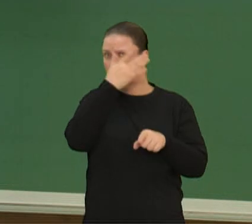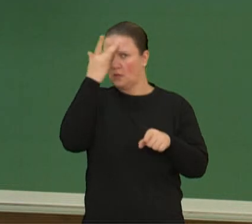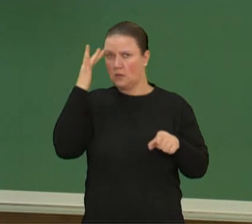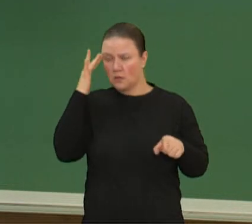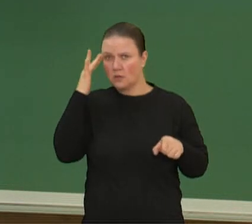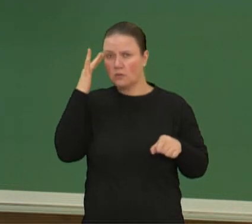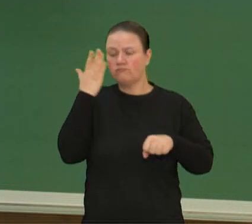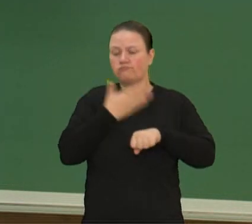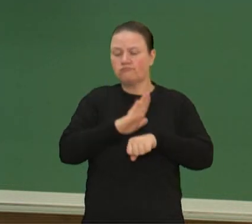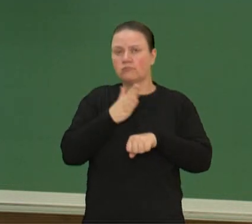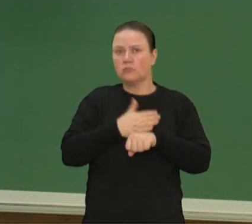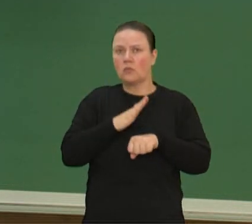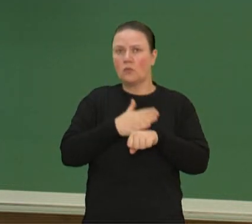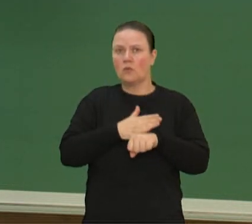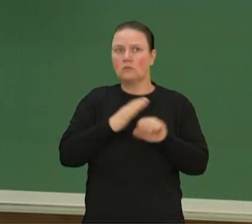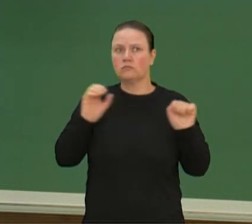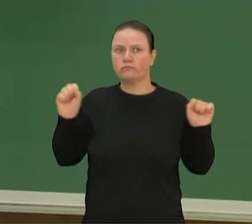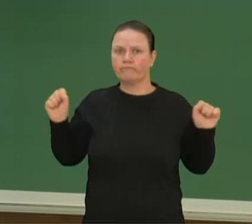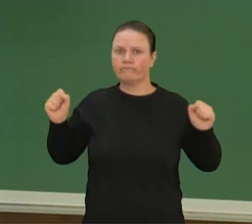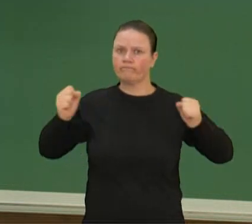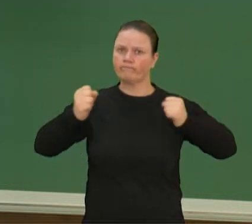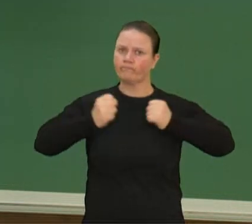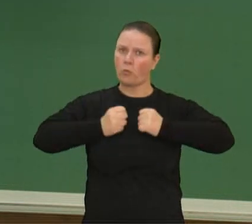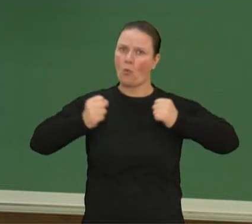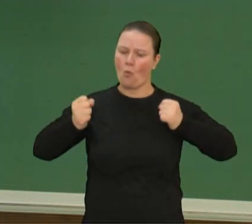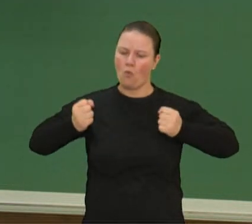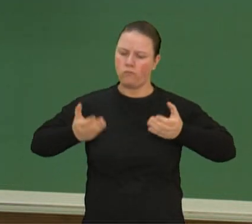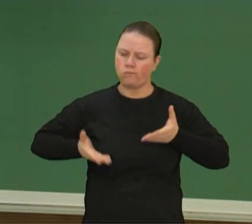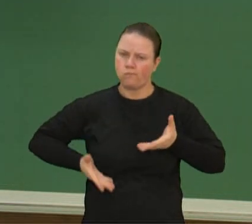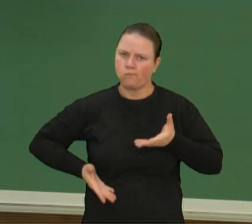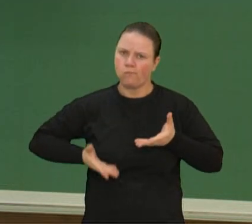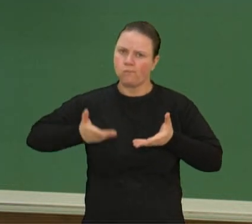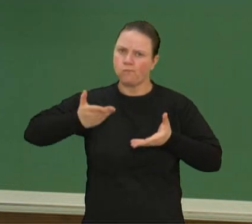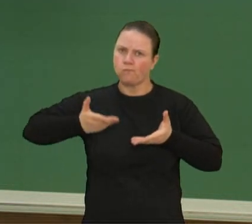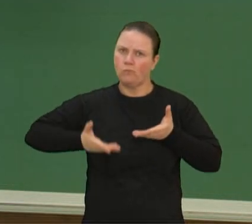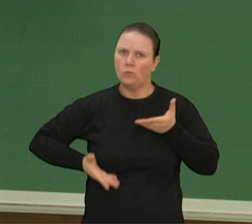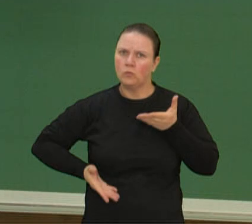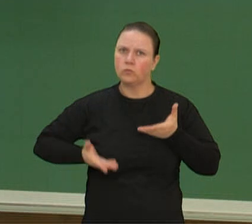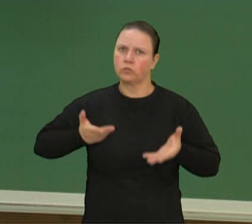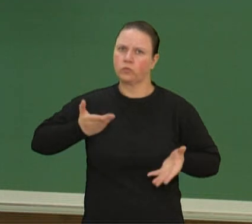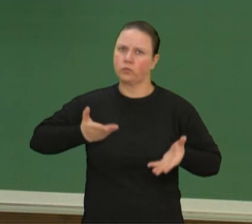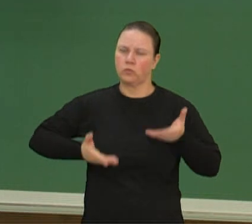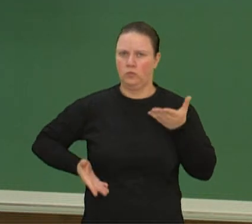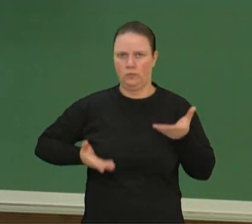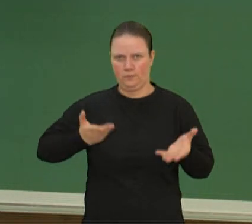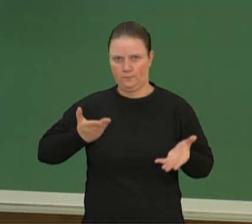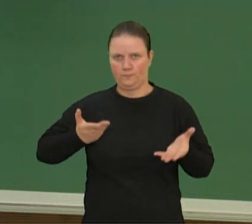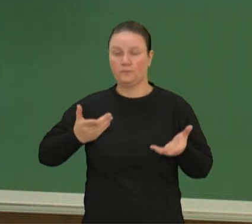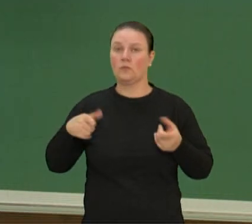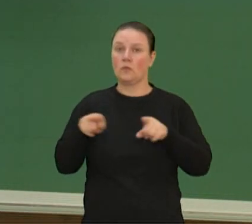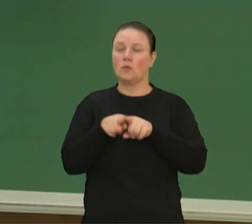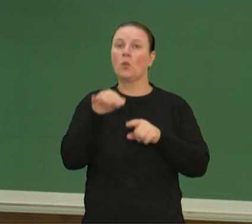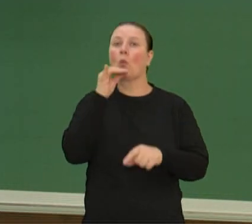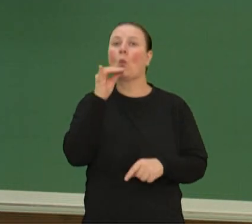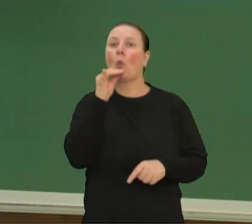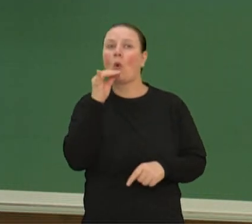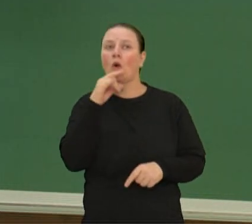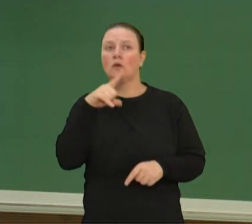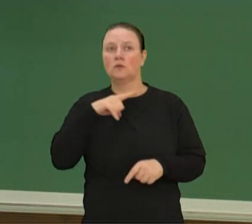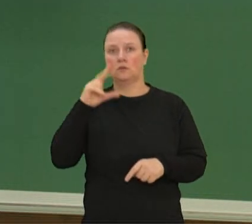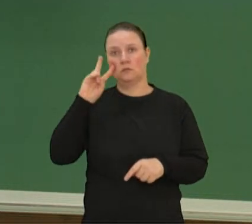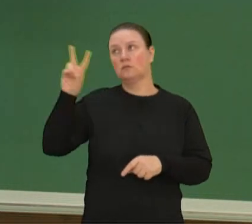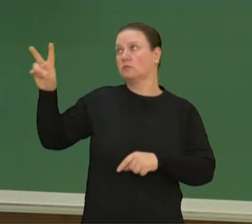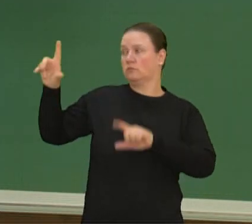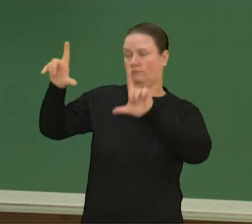esse treinamento contra uma resistência ou uma carga externa facilmente conhecida ou mensurável. Como exemplo, nós temos o GIF do